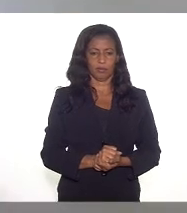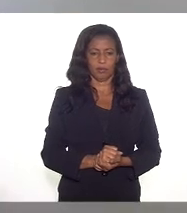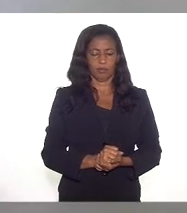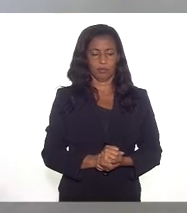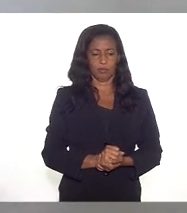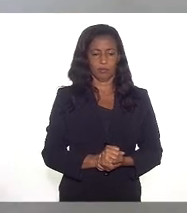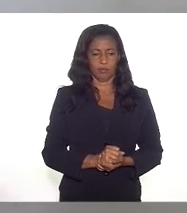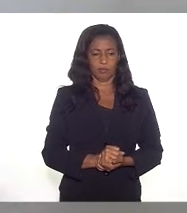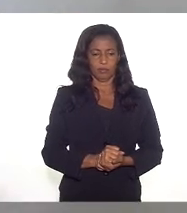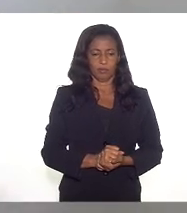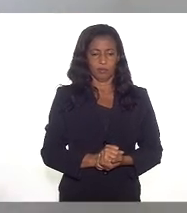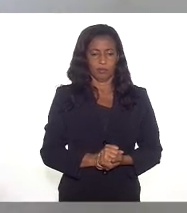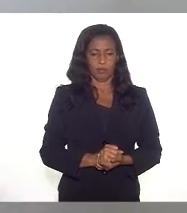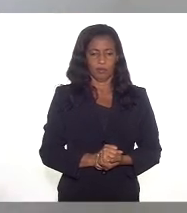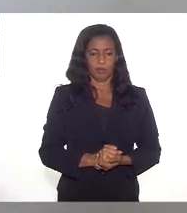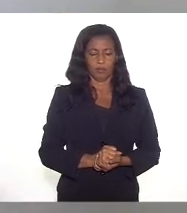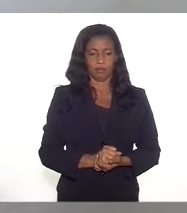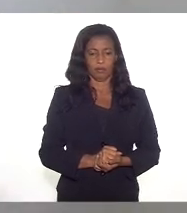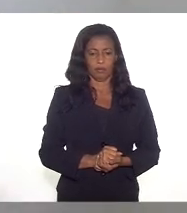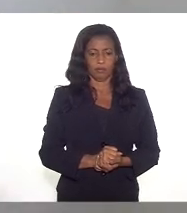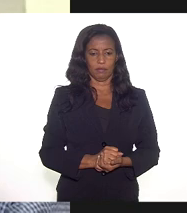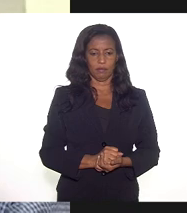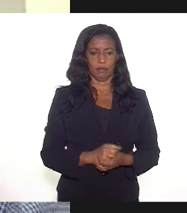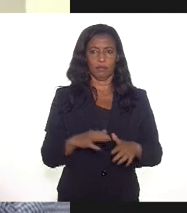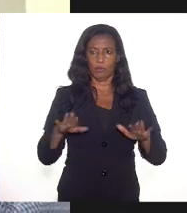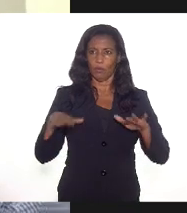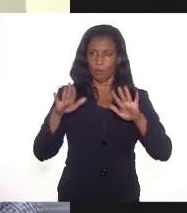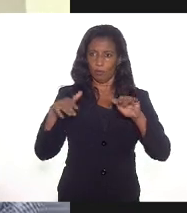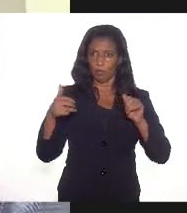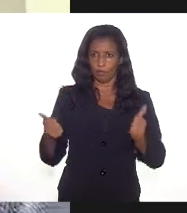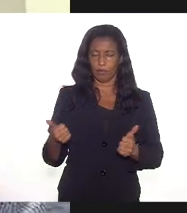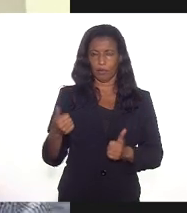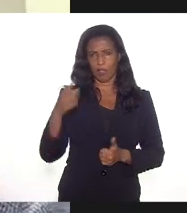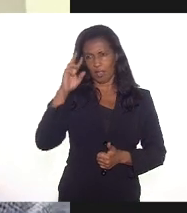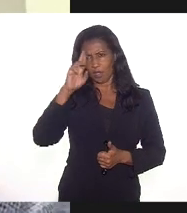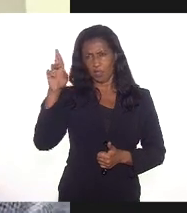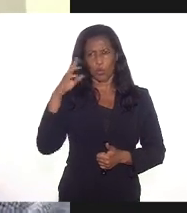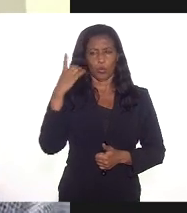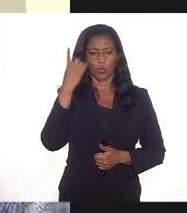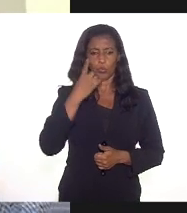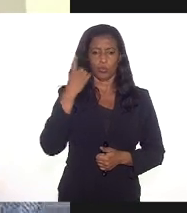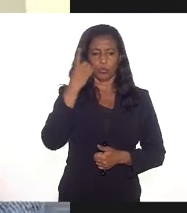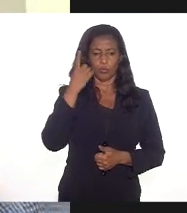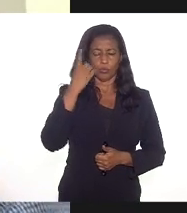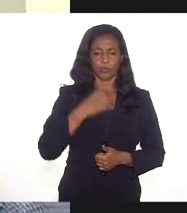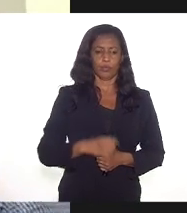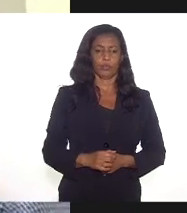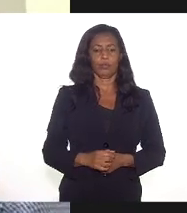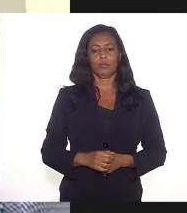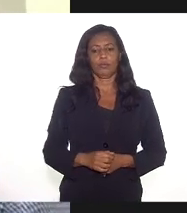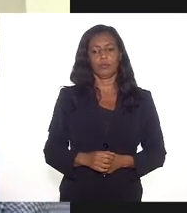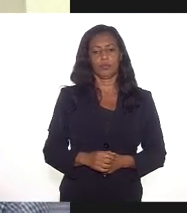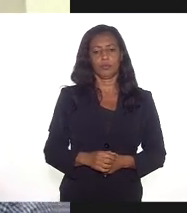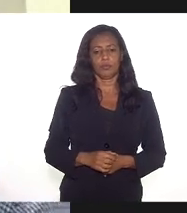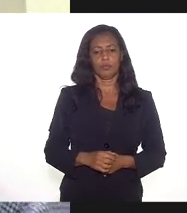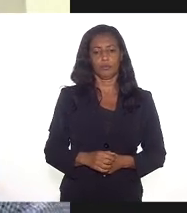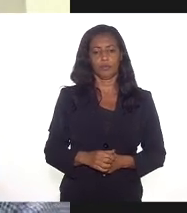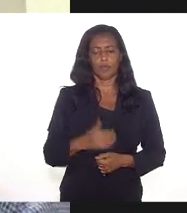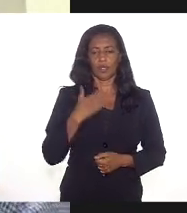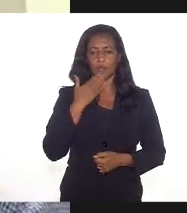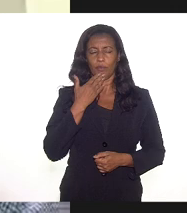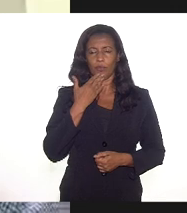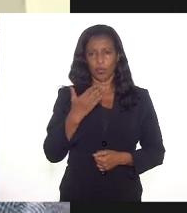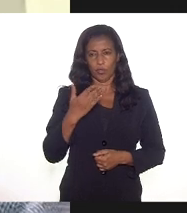Renata e Carlos Mink. Muito bem, presidente. Senhoras e senhores deputados, eu pedi